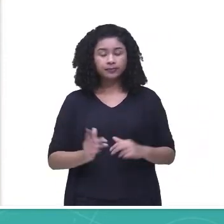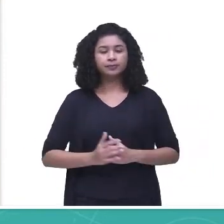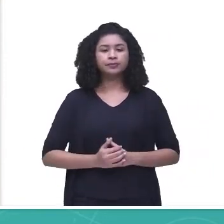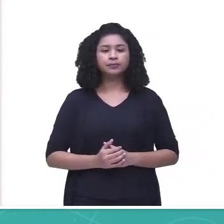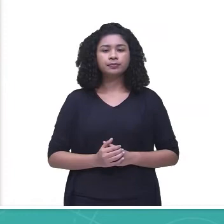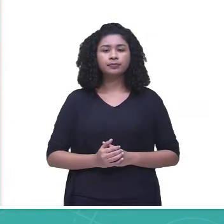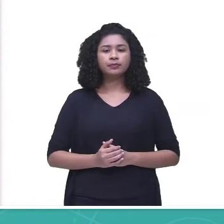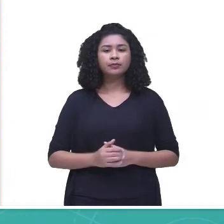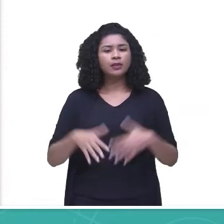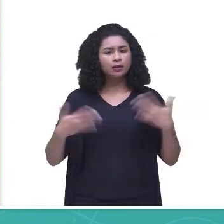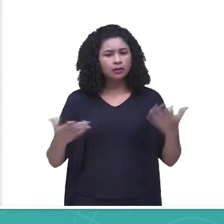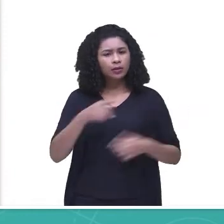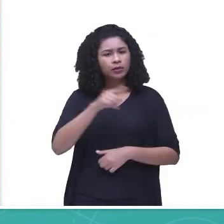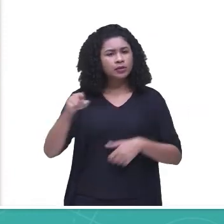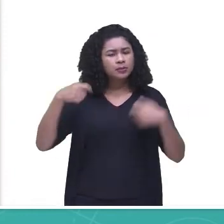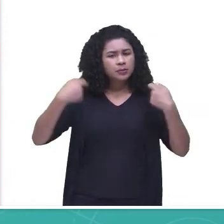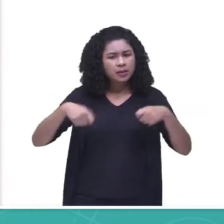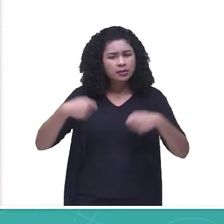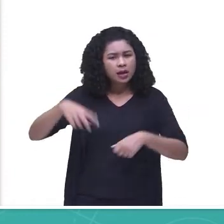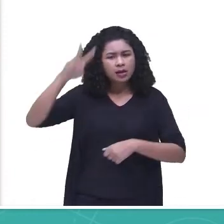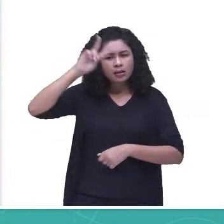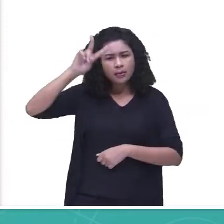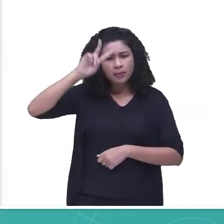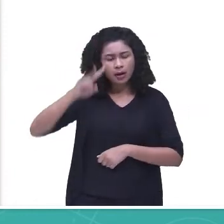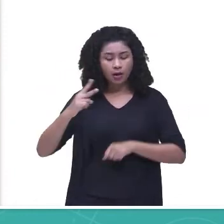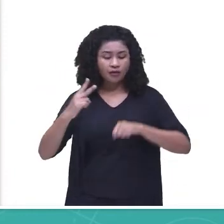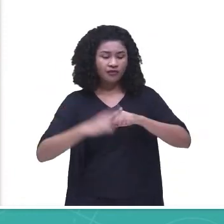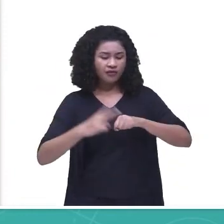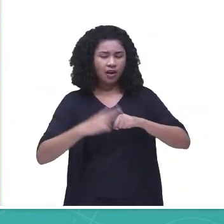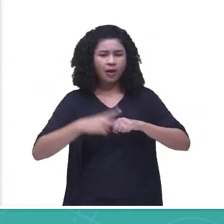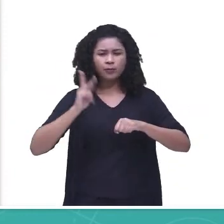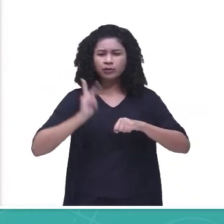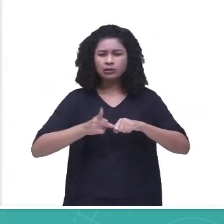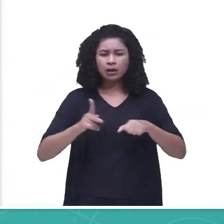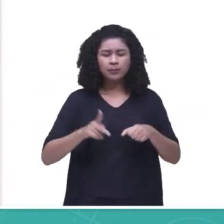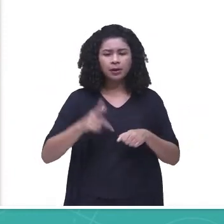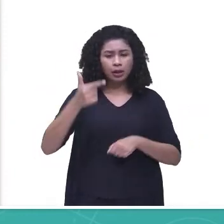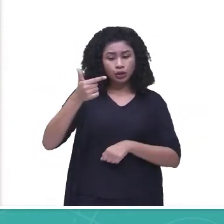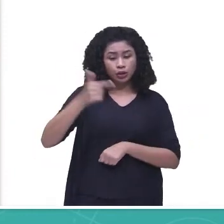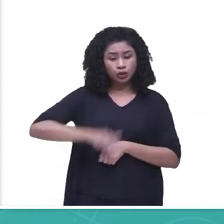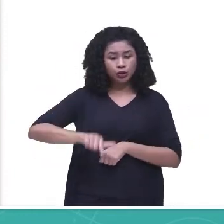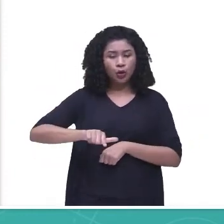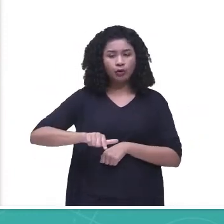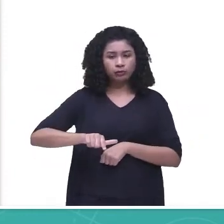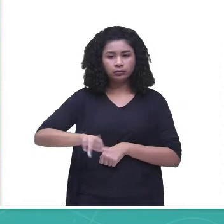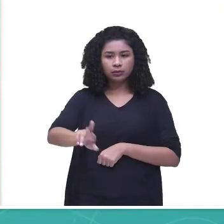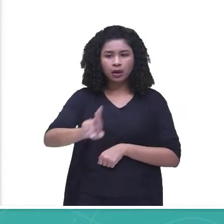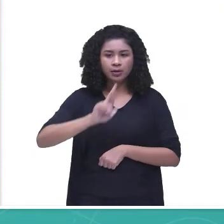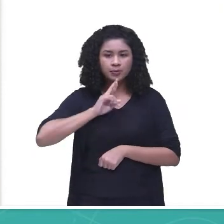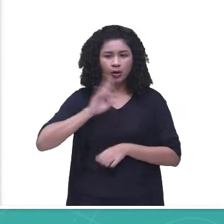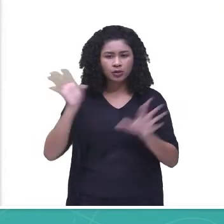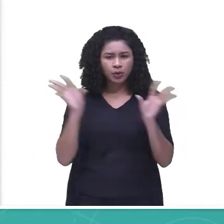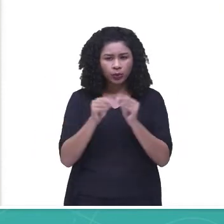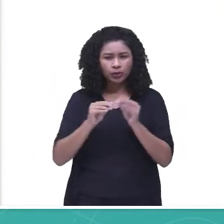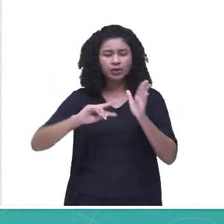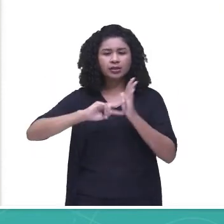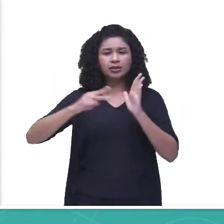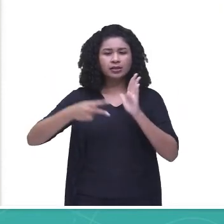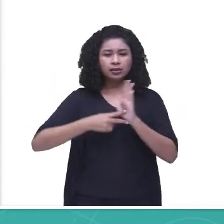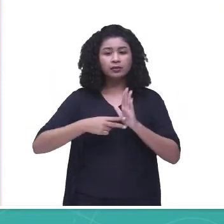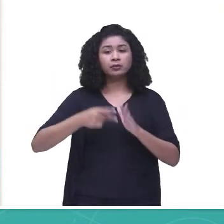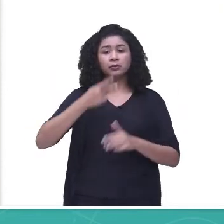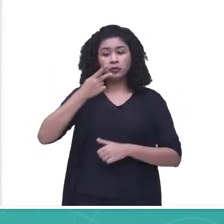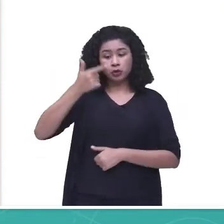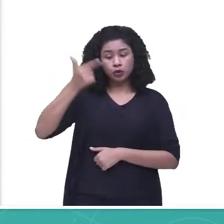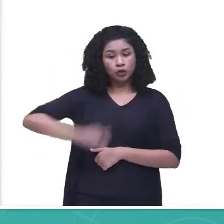sempre lembre que o verbo repetido nas respostas curtas indica, então, que eu estou ratificando essa resposta, tá